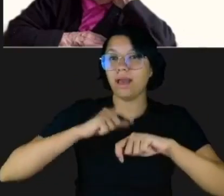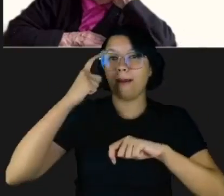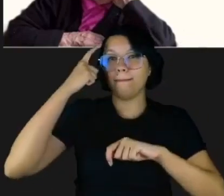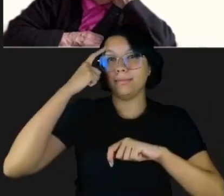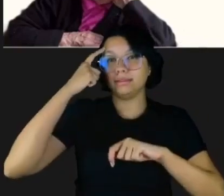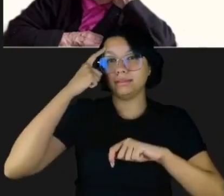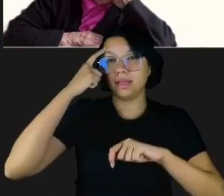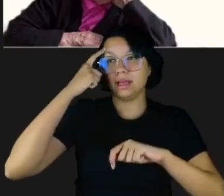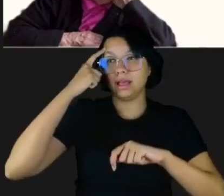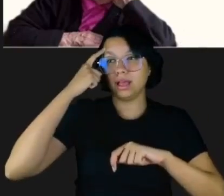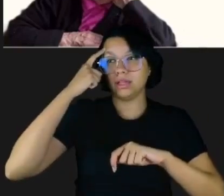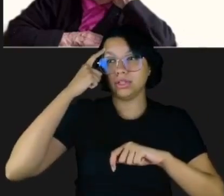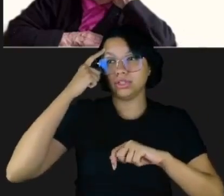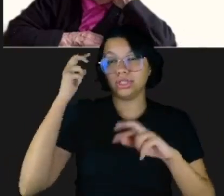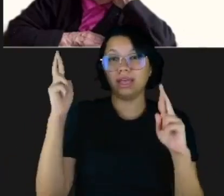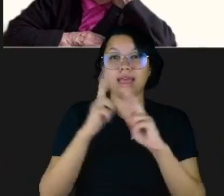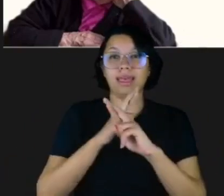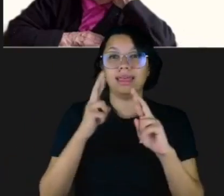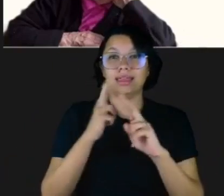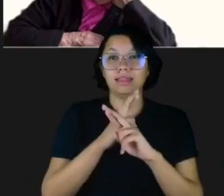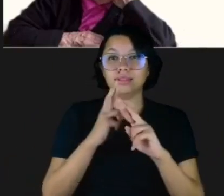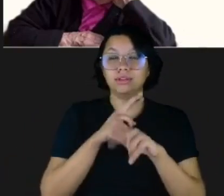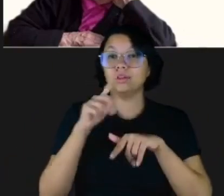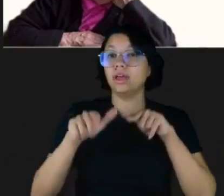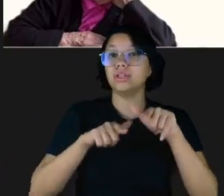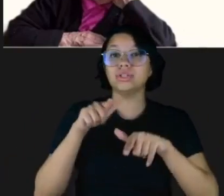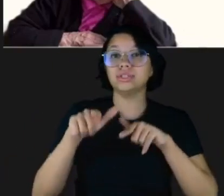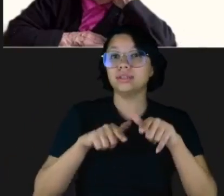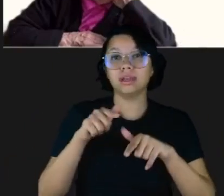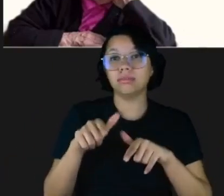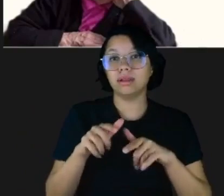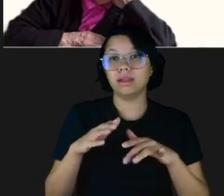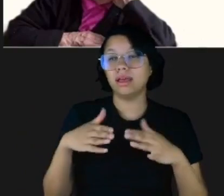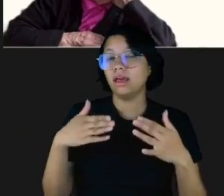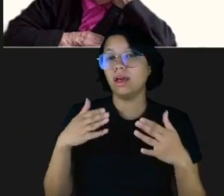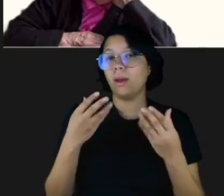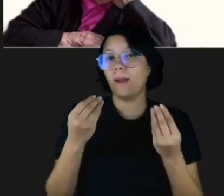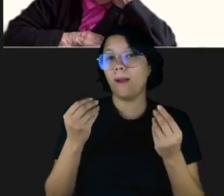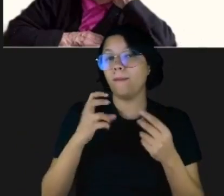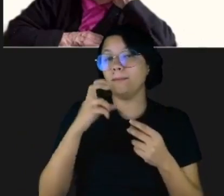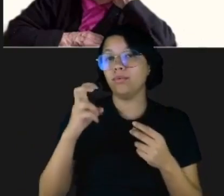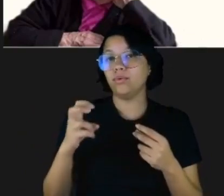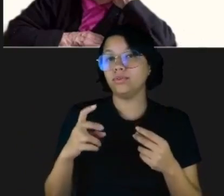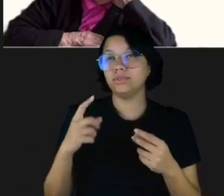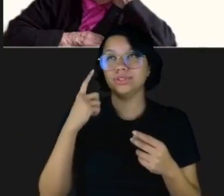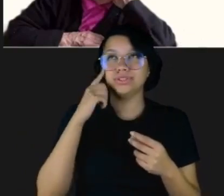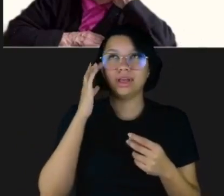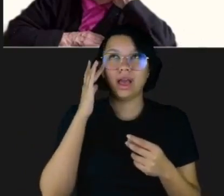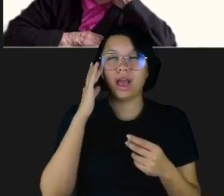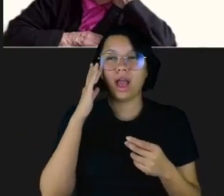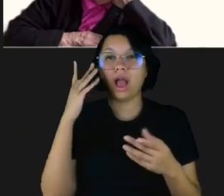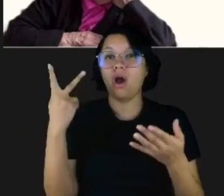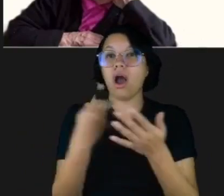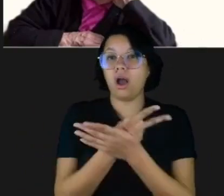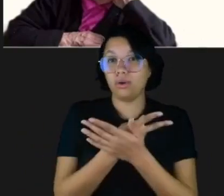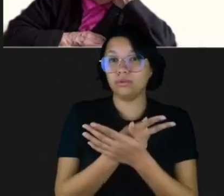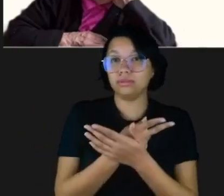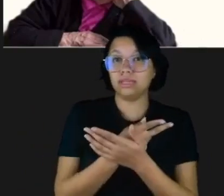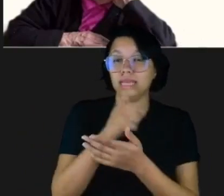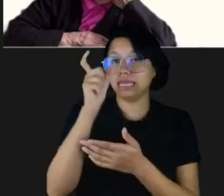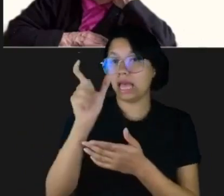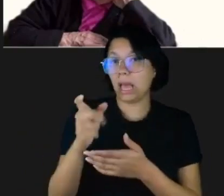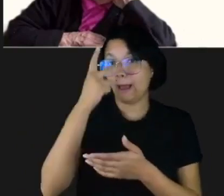pensar, de interagir e de trabalhar. E muitas vezes a gente acha que quando isso se manifesta na